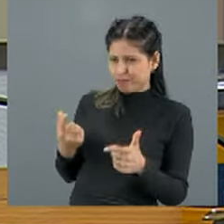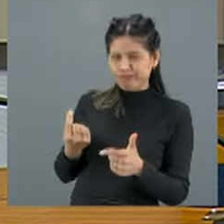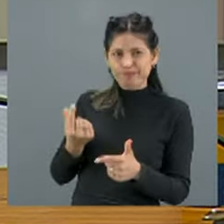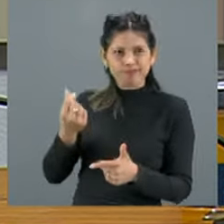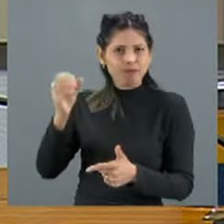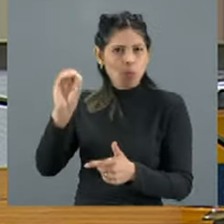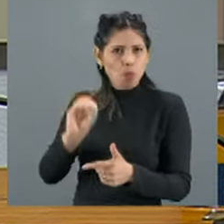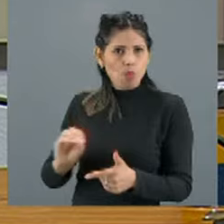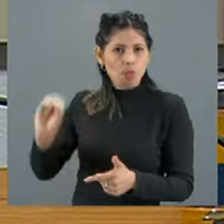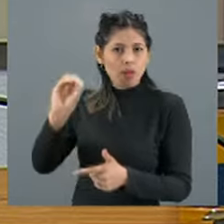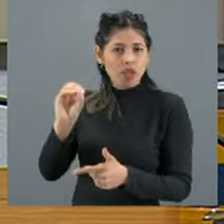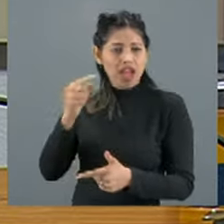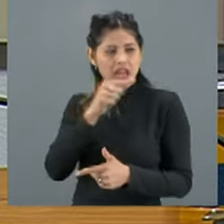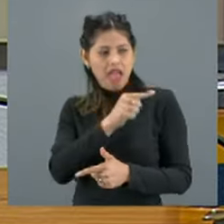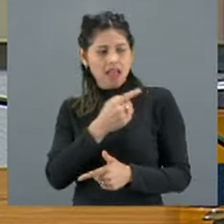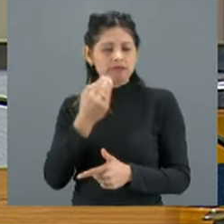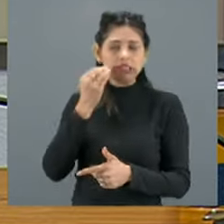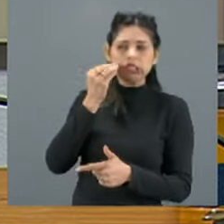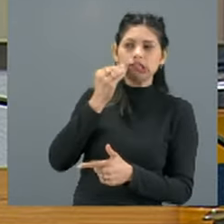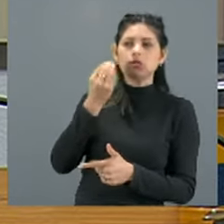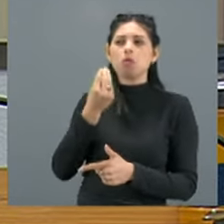exclusão. Você exclui.